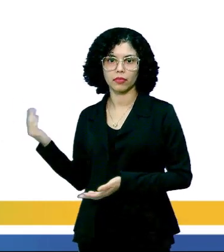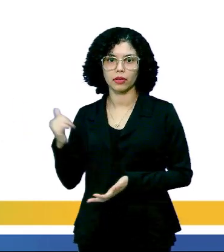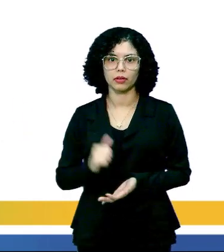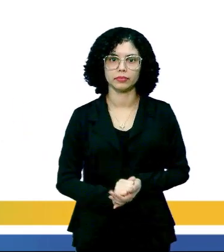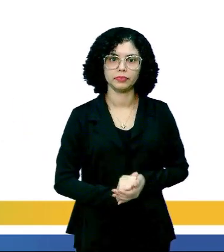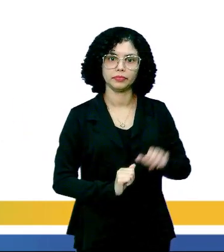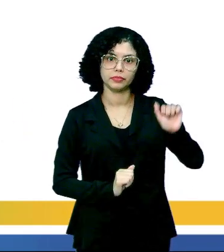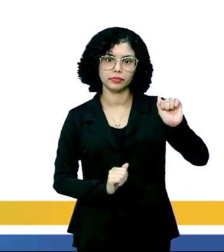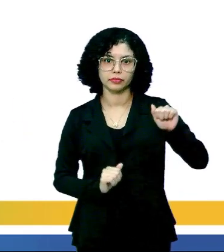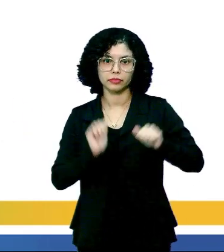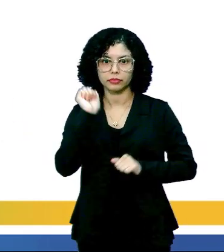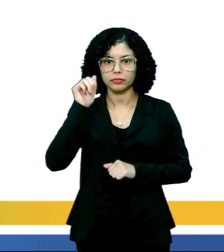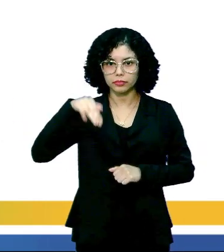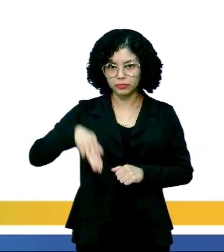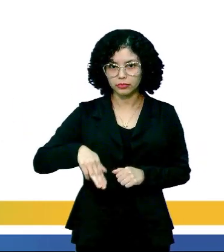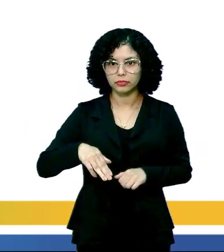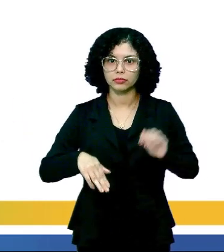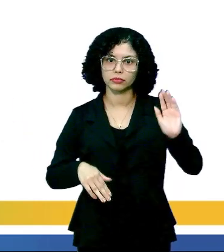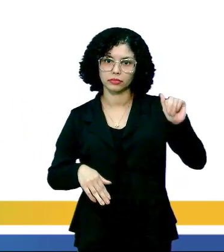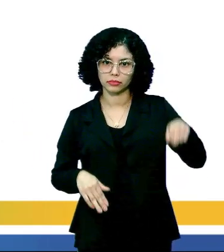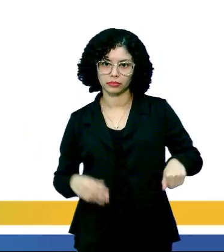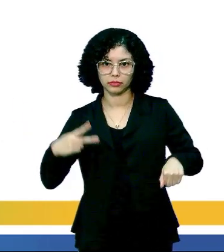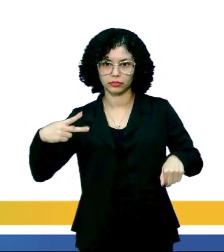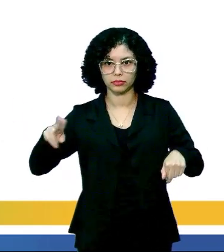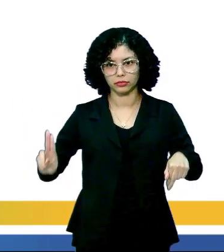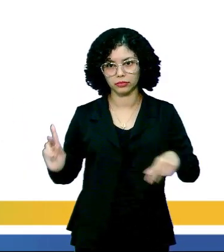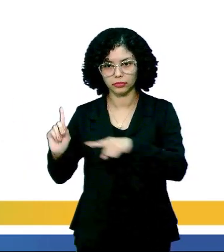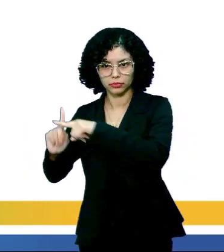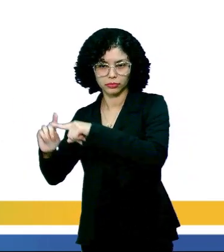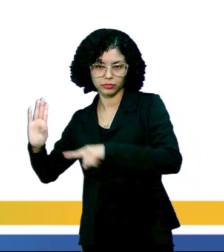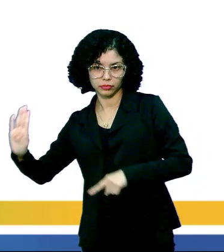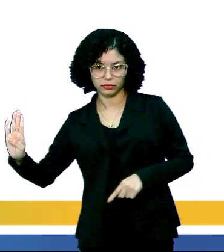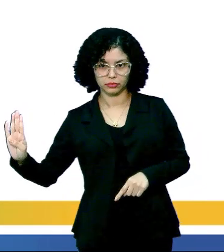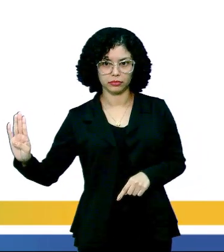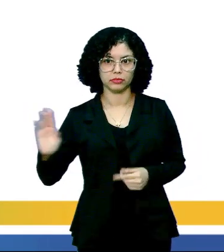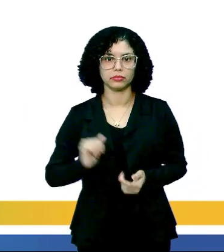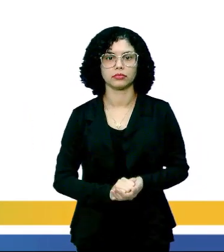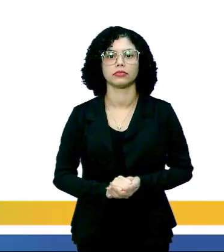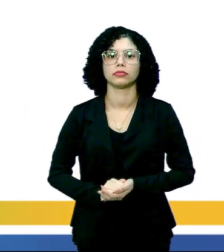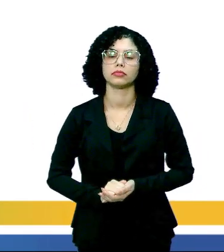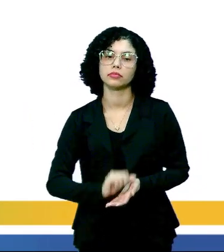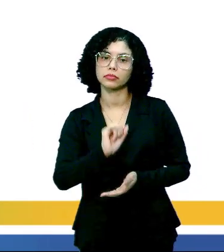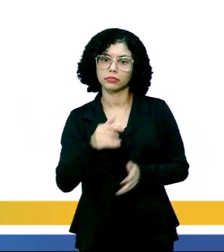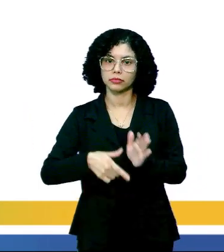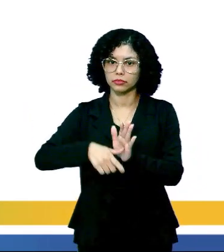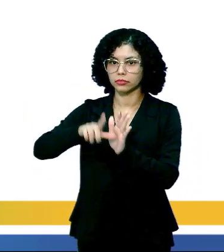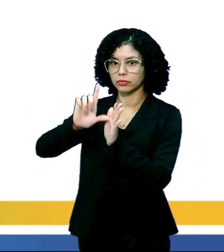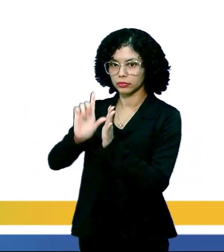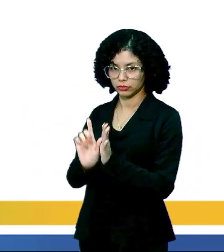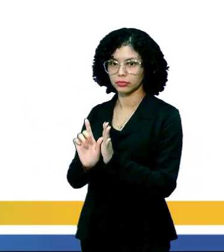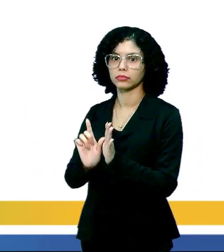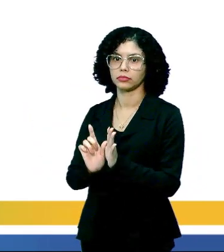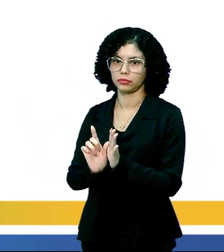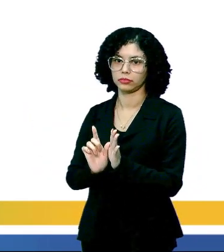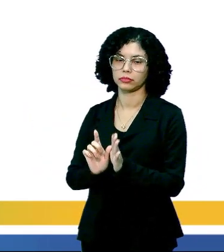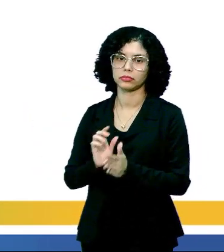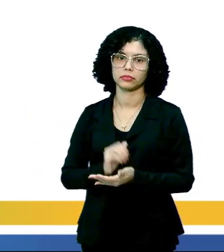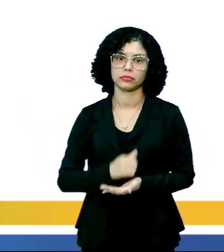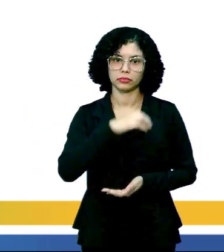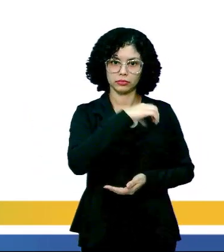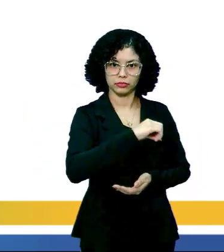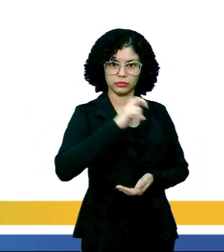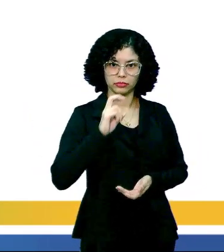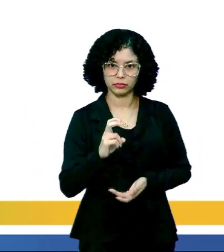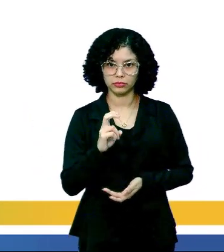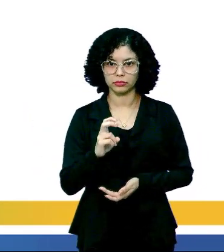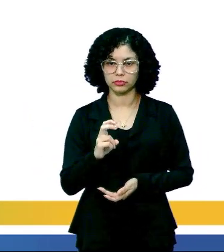o ameriço se converte em plutônio por uma emissão beta. Então, se antes ele era